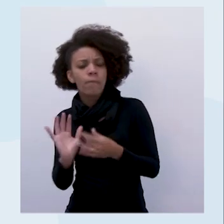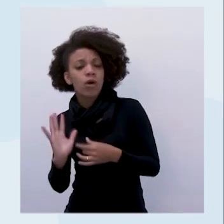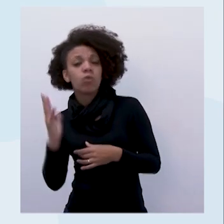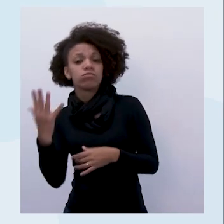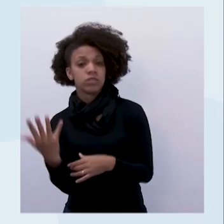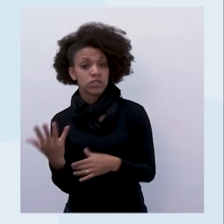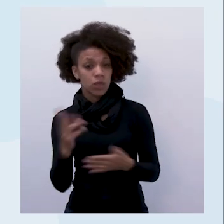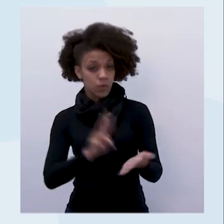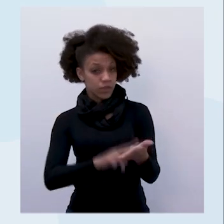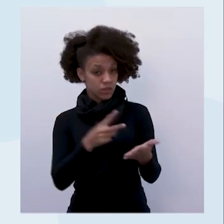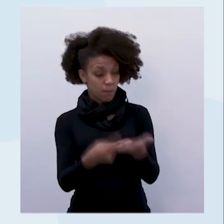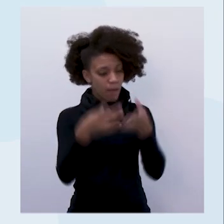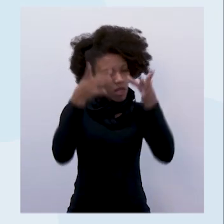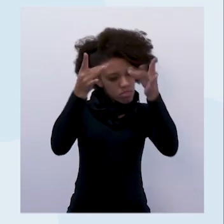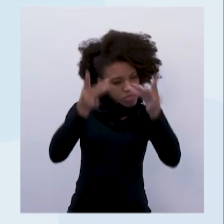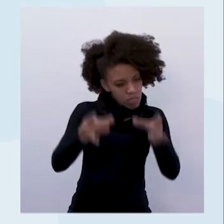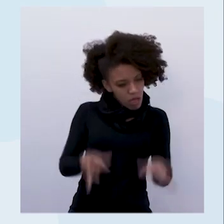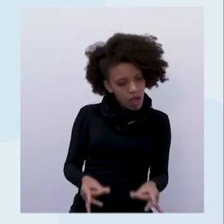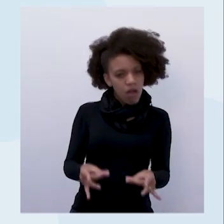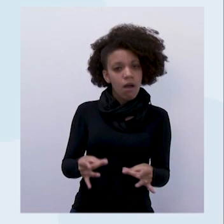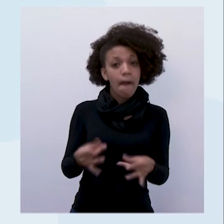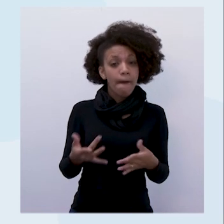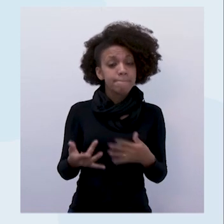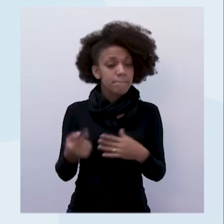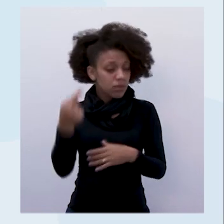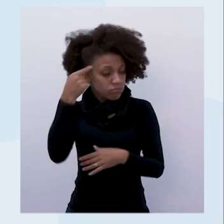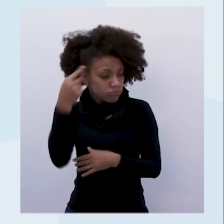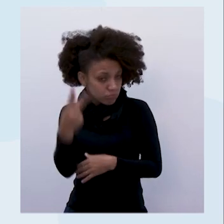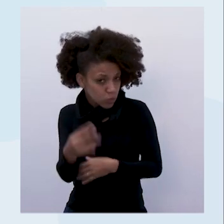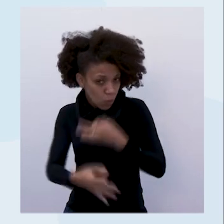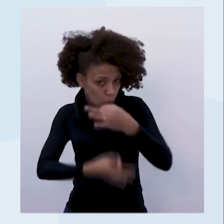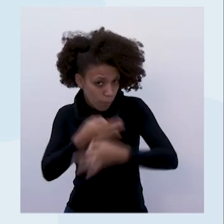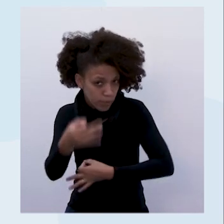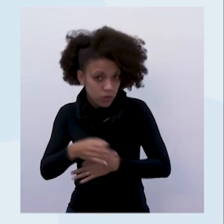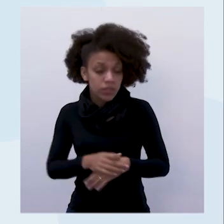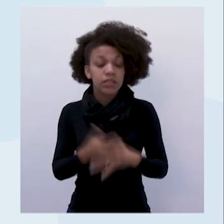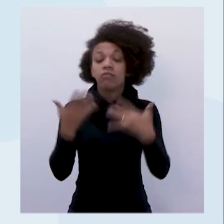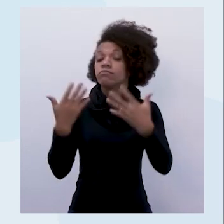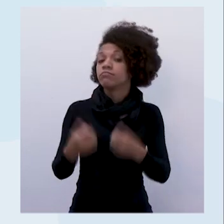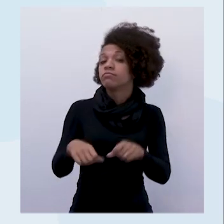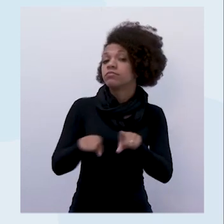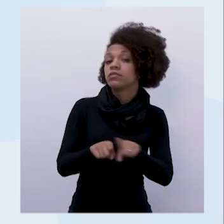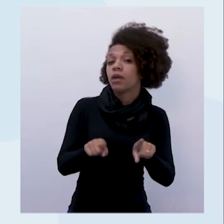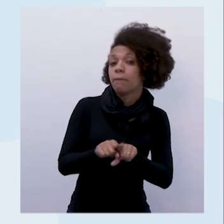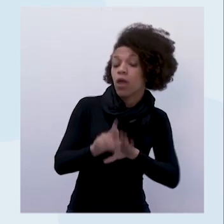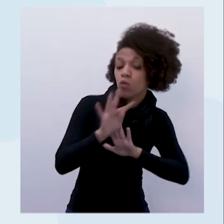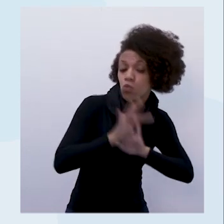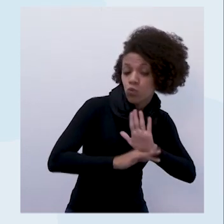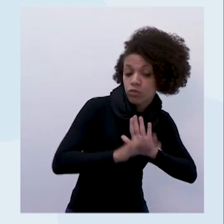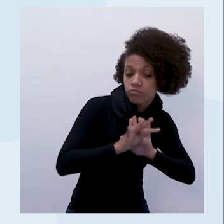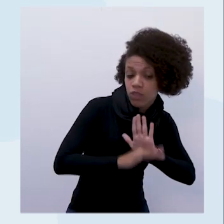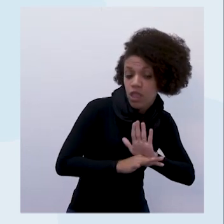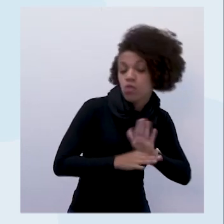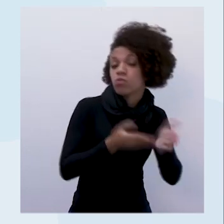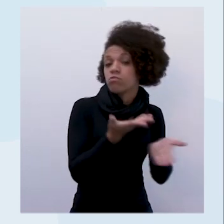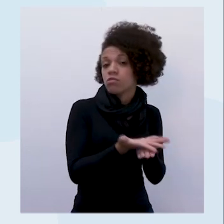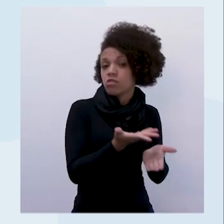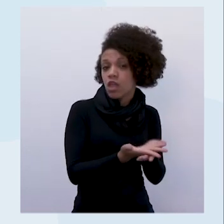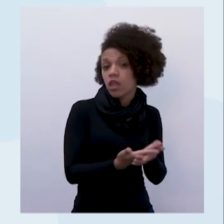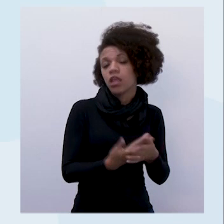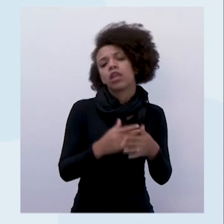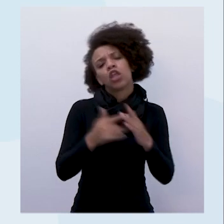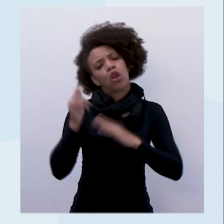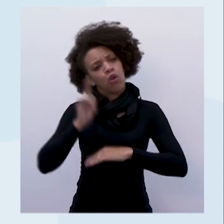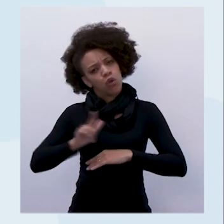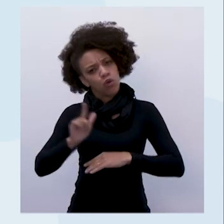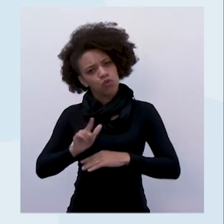interpretando cada detalhe para a construção de suas hipóteses, levando em consideração o contexto da época estudada e, claro,